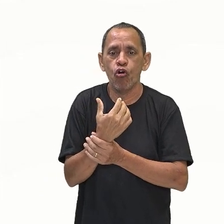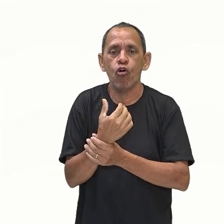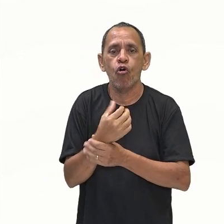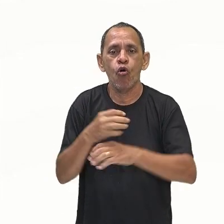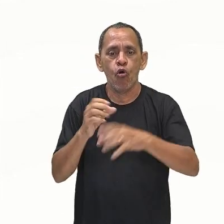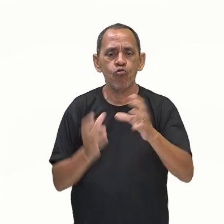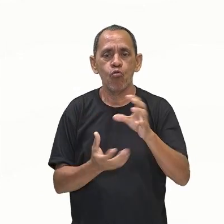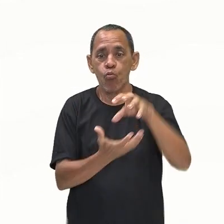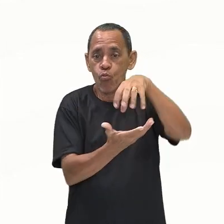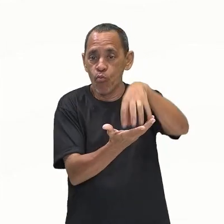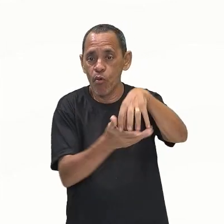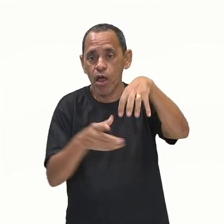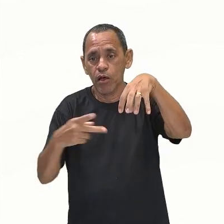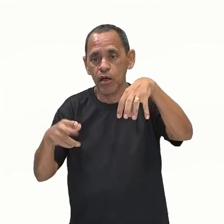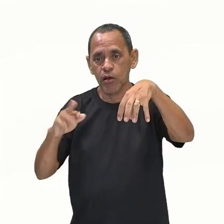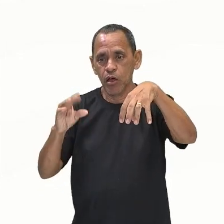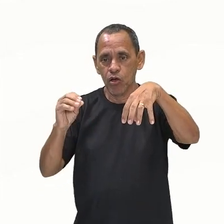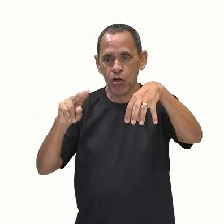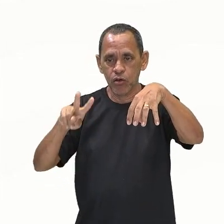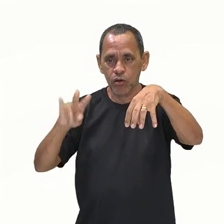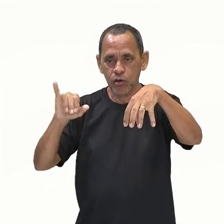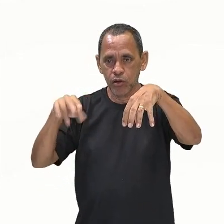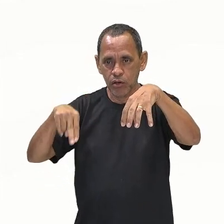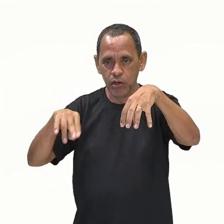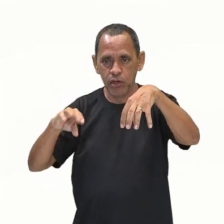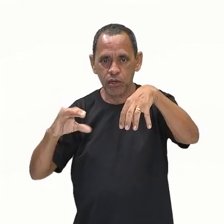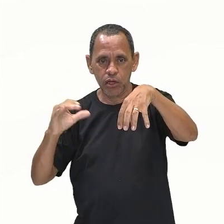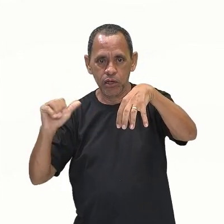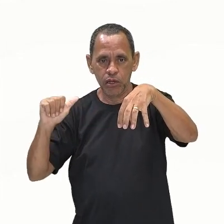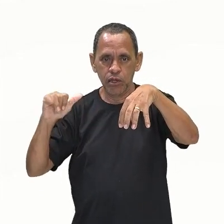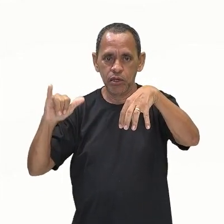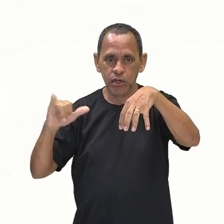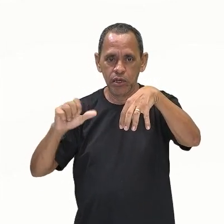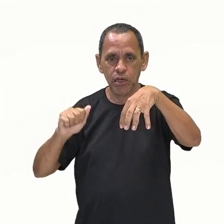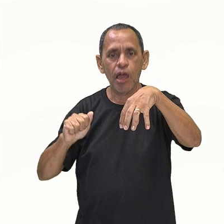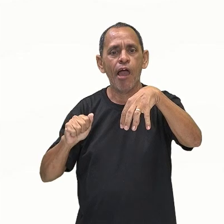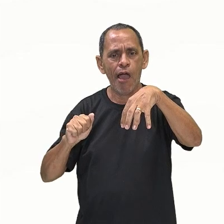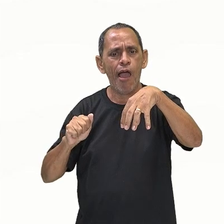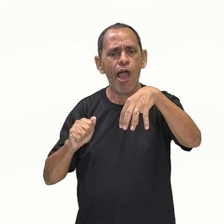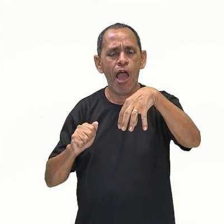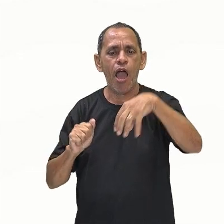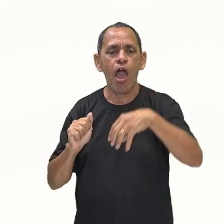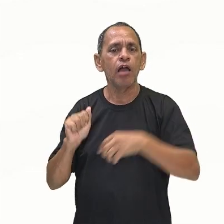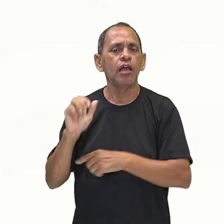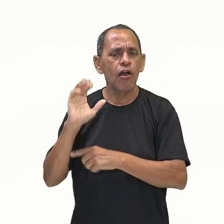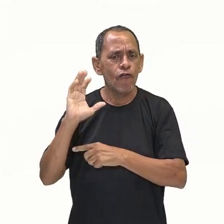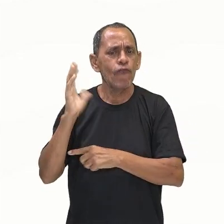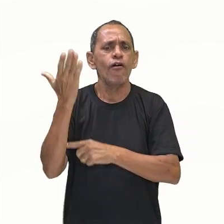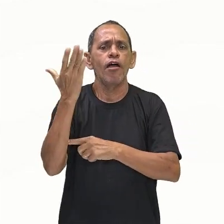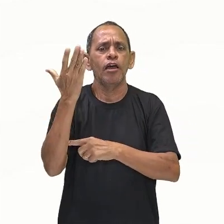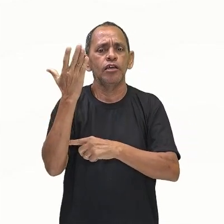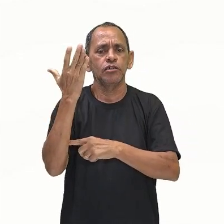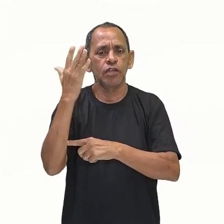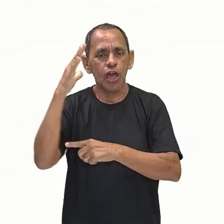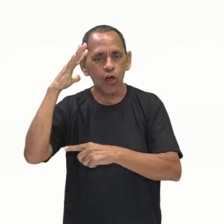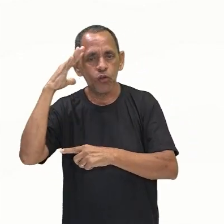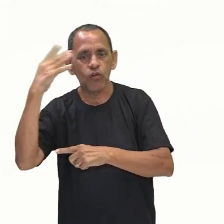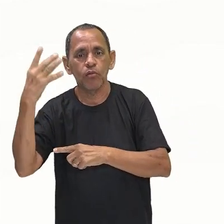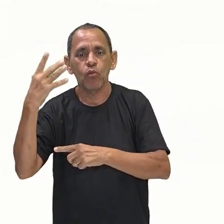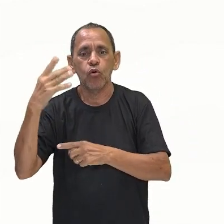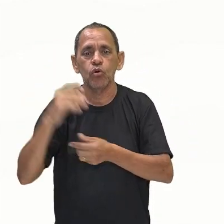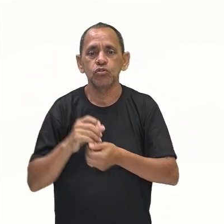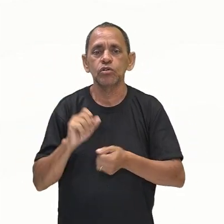setembro. Por isso, comemoramos o aniversário do Amazonas, 5 de setembro, que é justamente nesse momento em que há